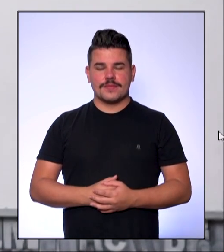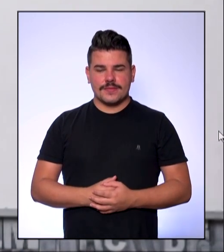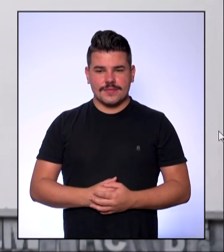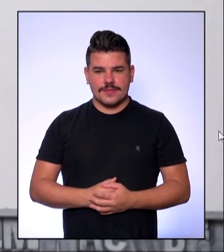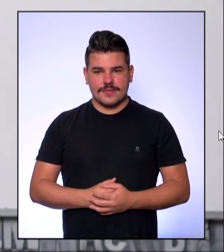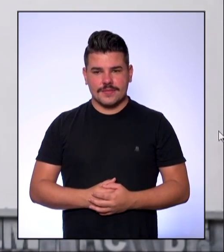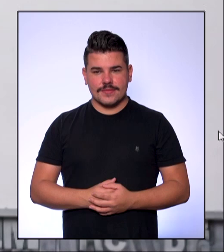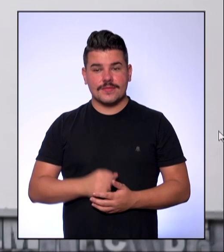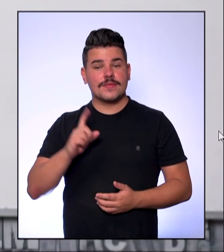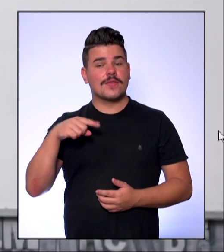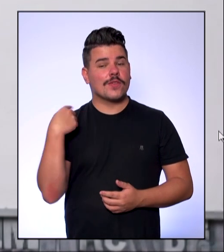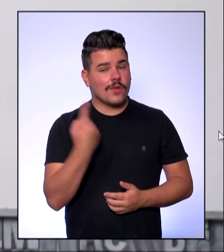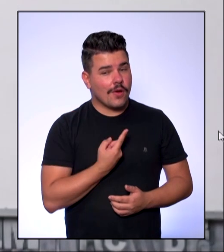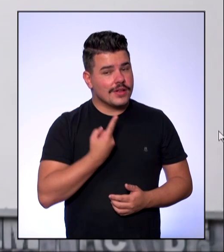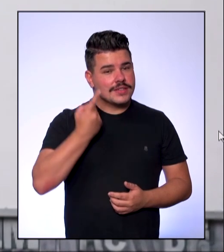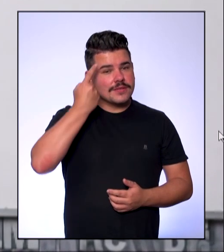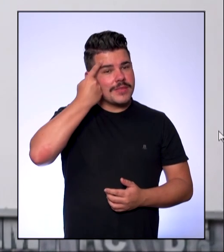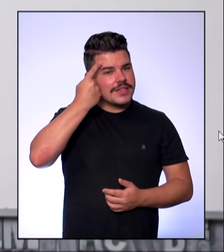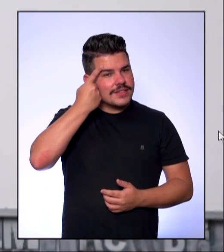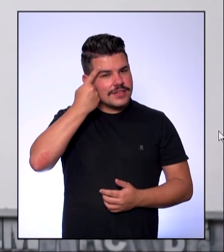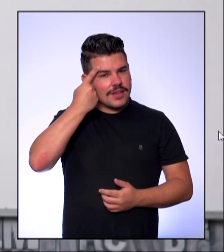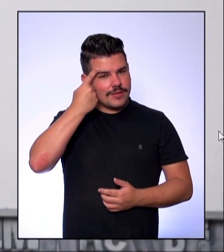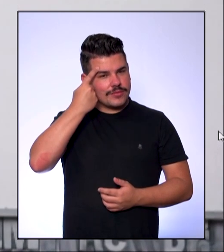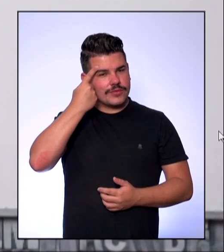Quando nós pensamos em